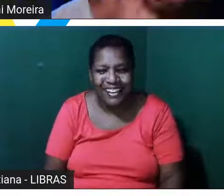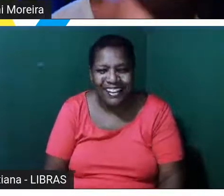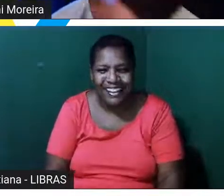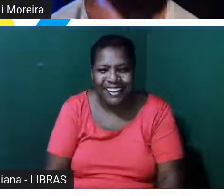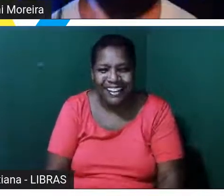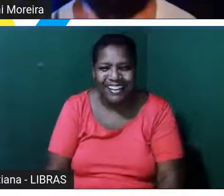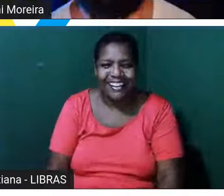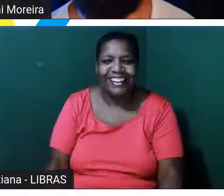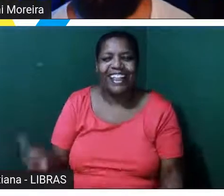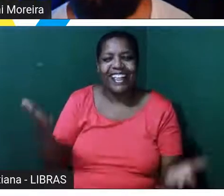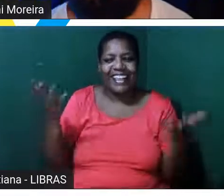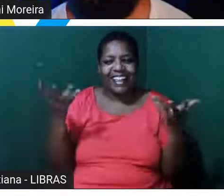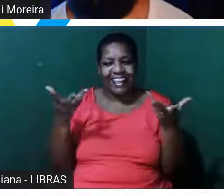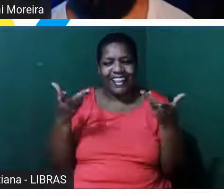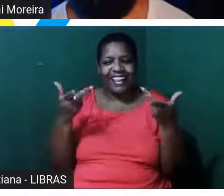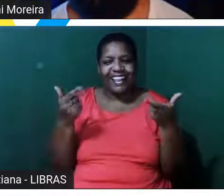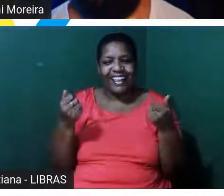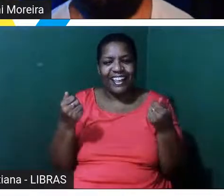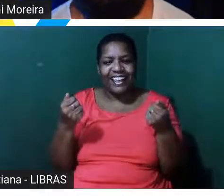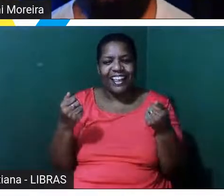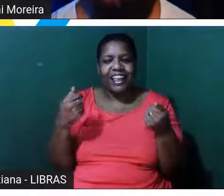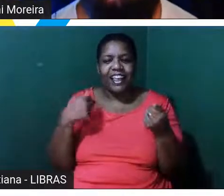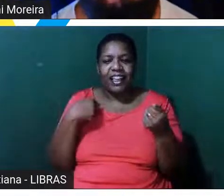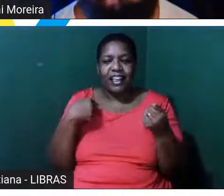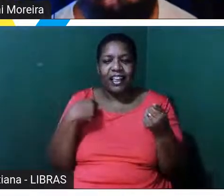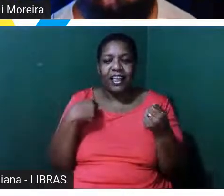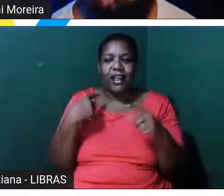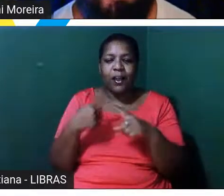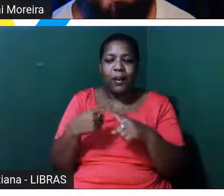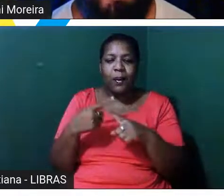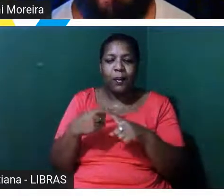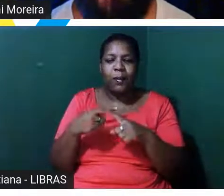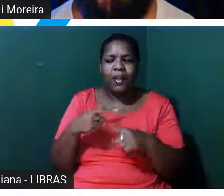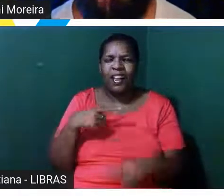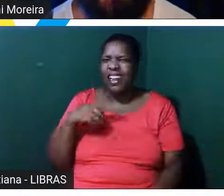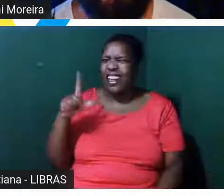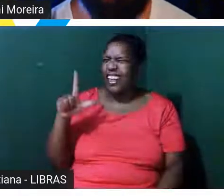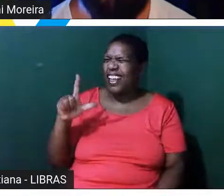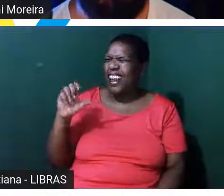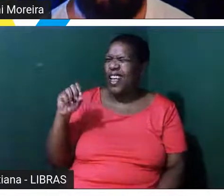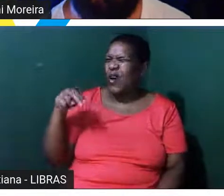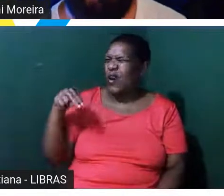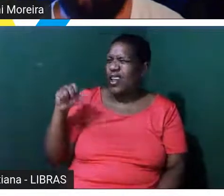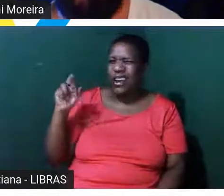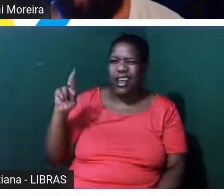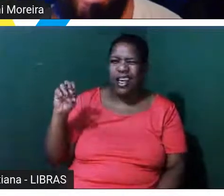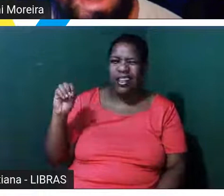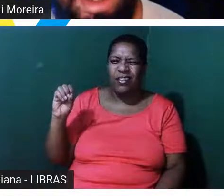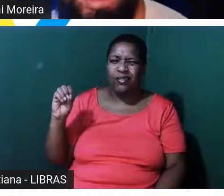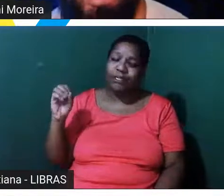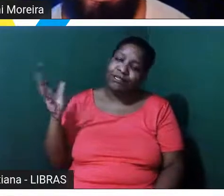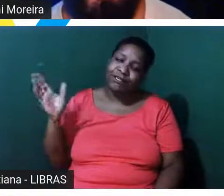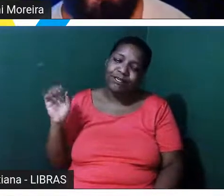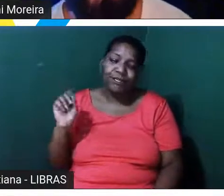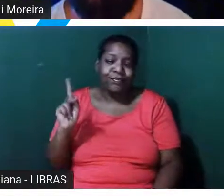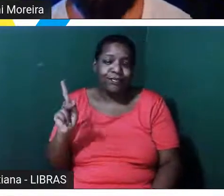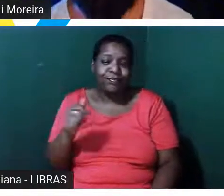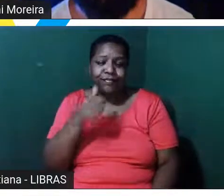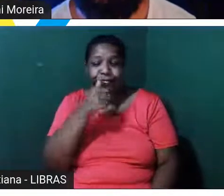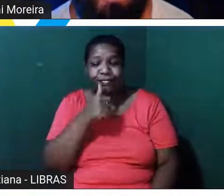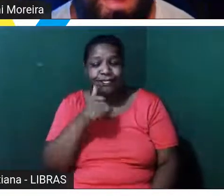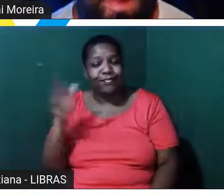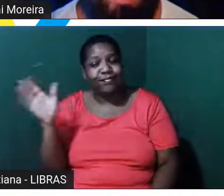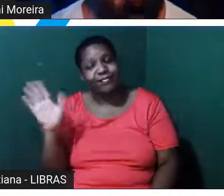gente estou Maravilha assim só fico meio assim quando 21 de Leonardo tudo bem boa